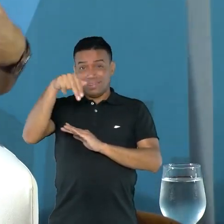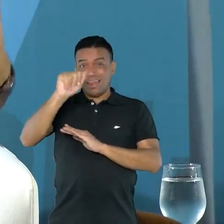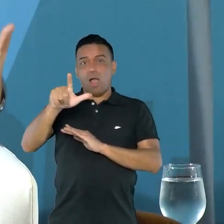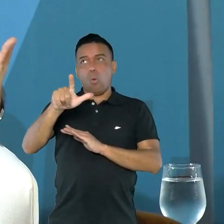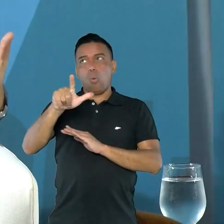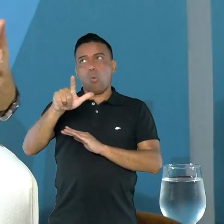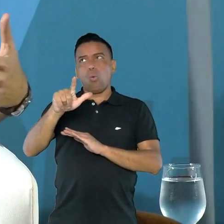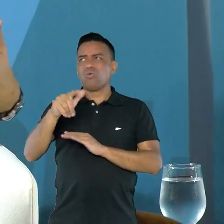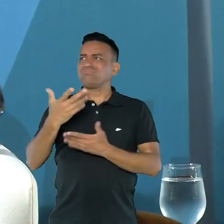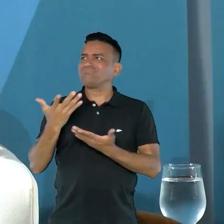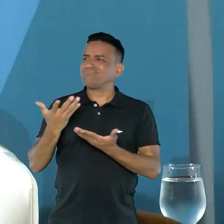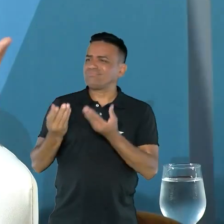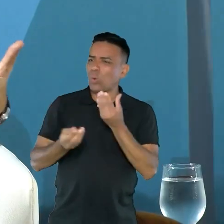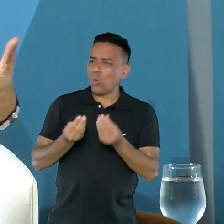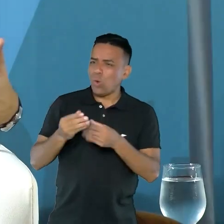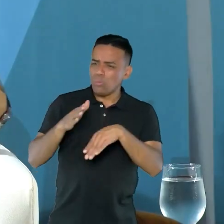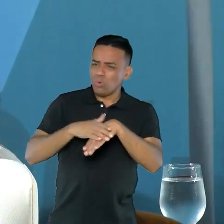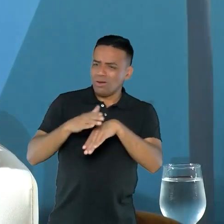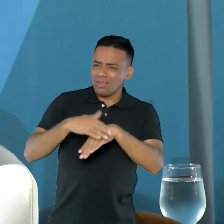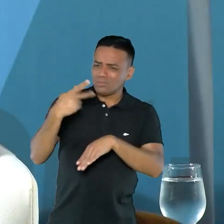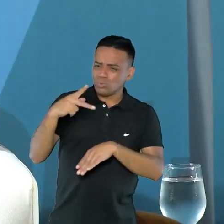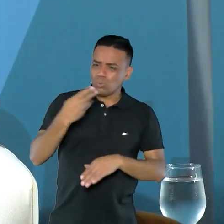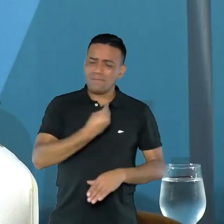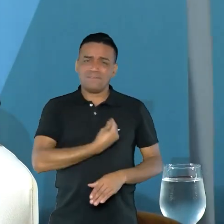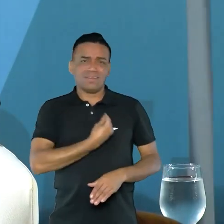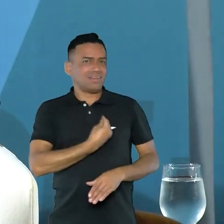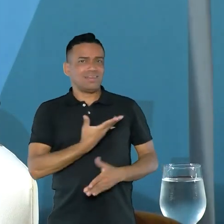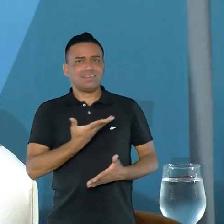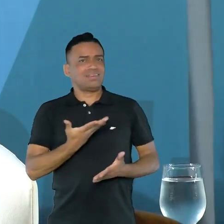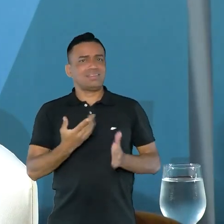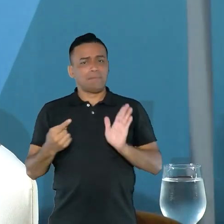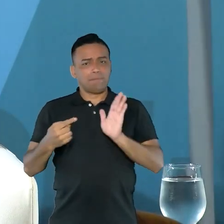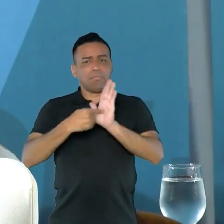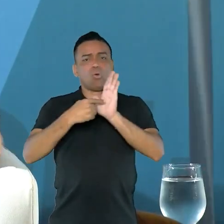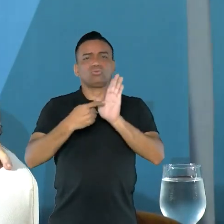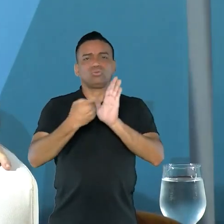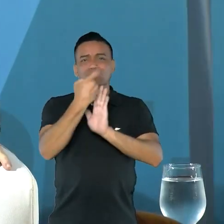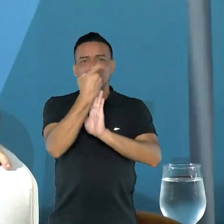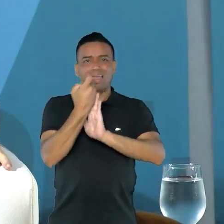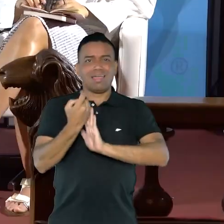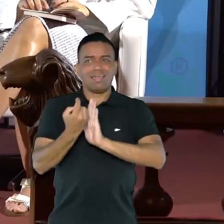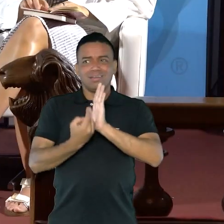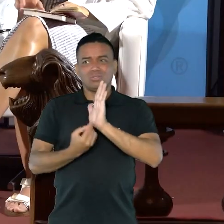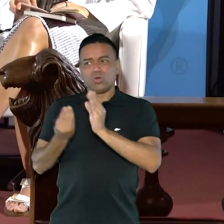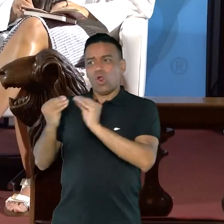e na sua vida, como é que você lida com esses pontos finais?